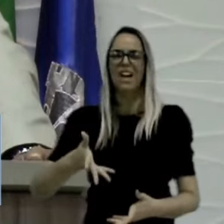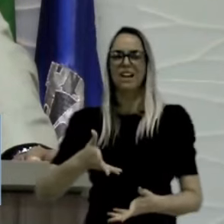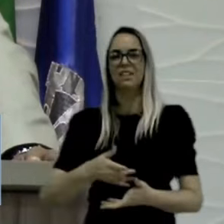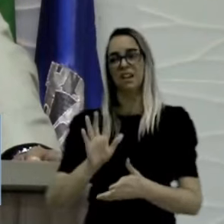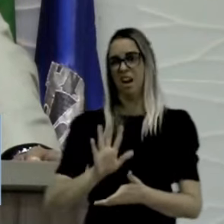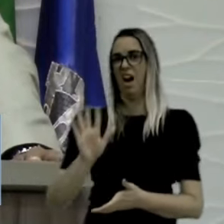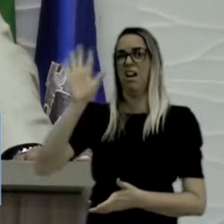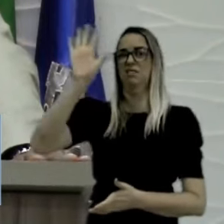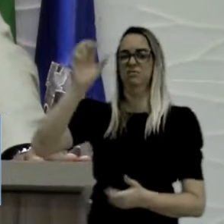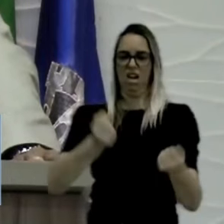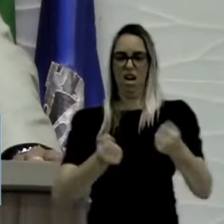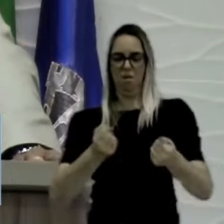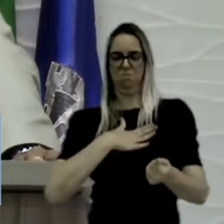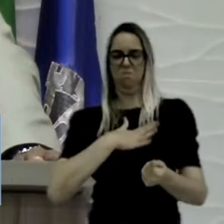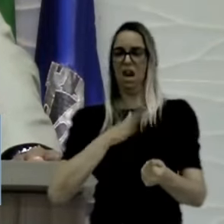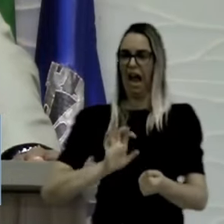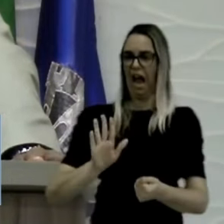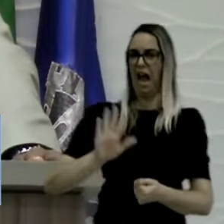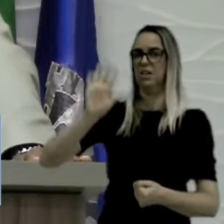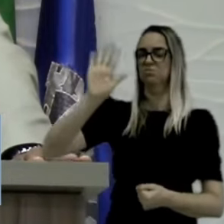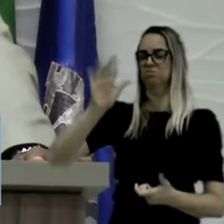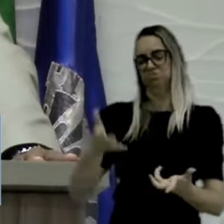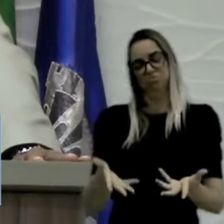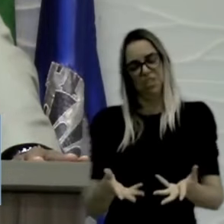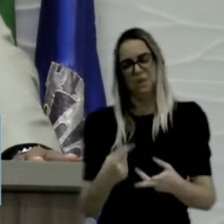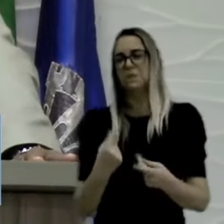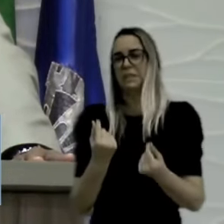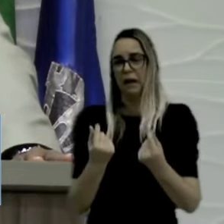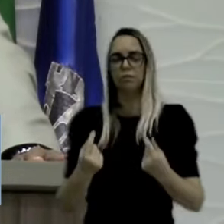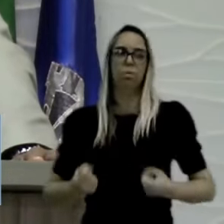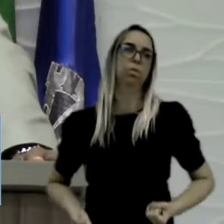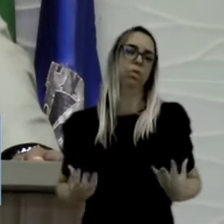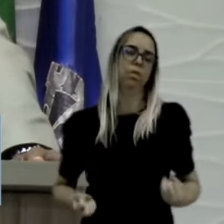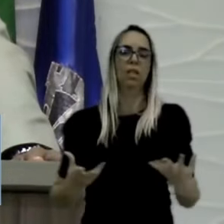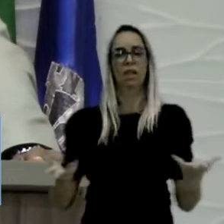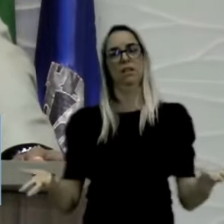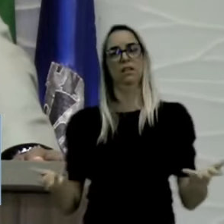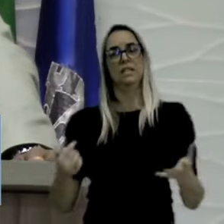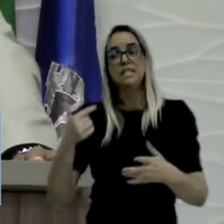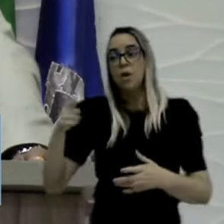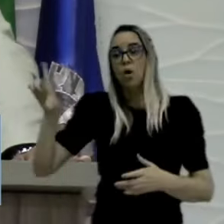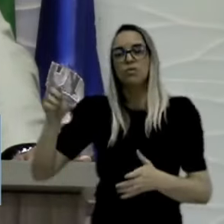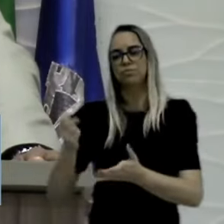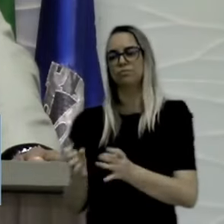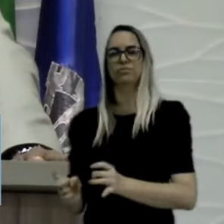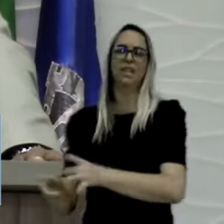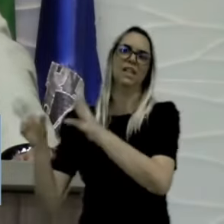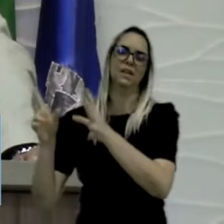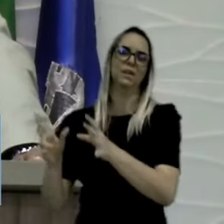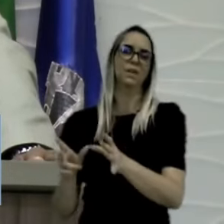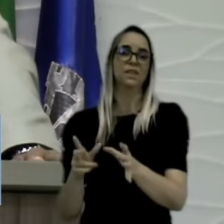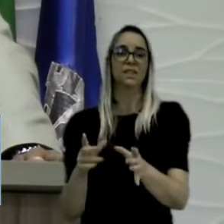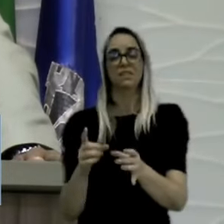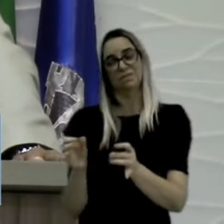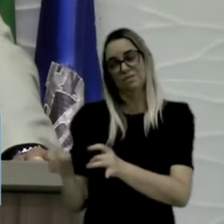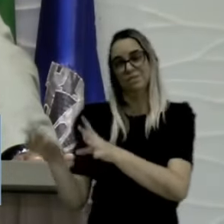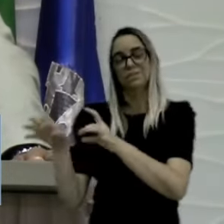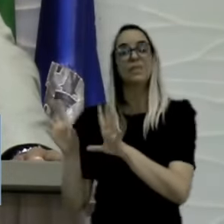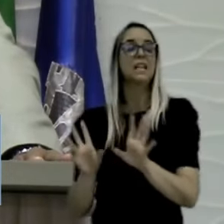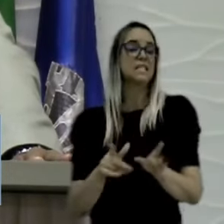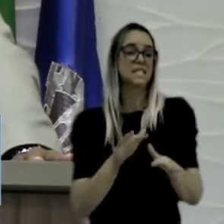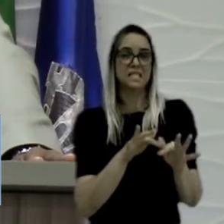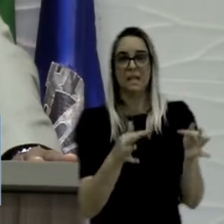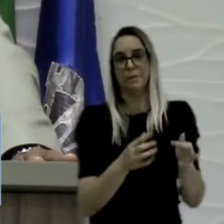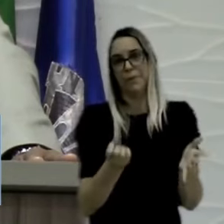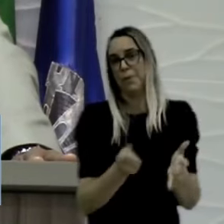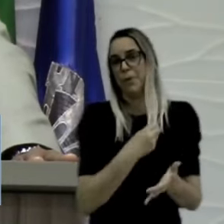caro, meu carro era 17, era 700 e tantos pneus, gastei muito, tanto que eu até vendi esse carro, comprei um mais simples. com história nos meninos nessa PE-180, precisa